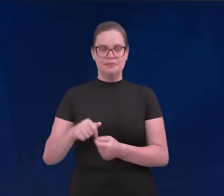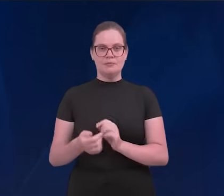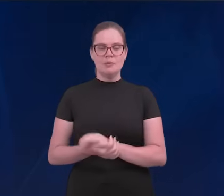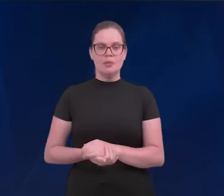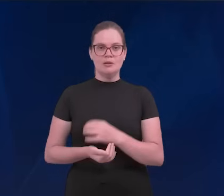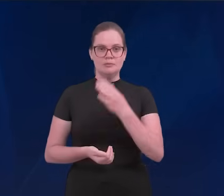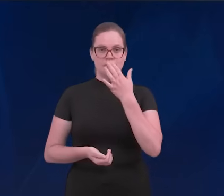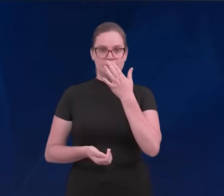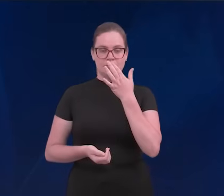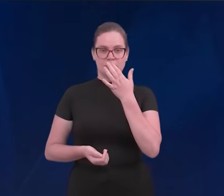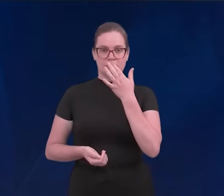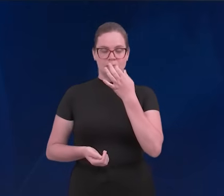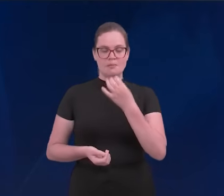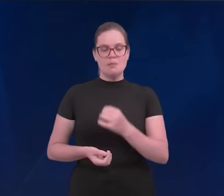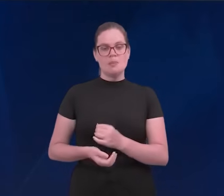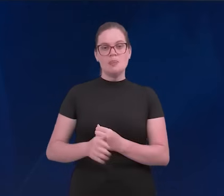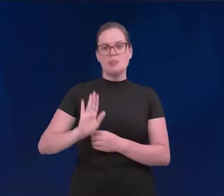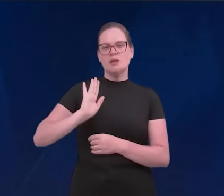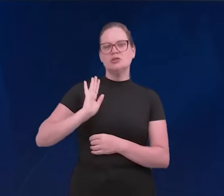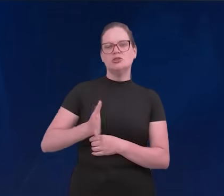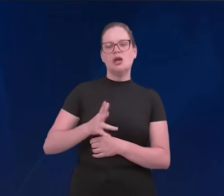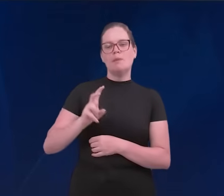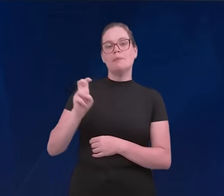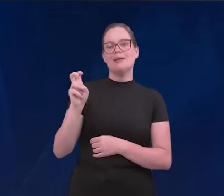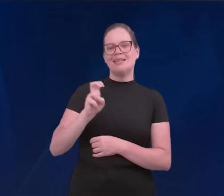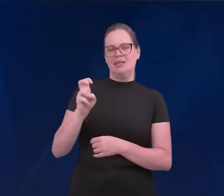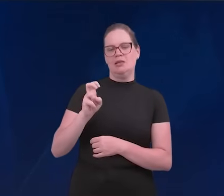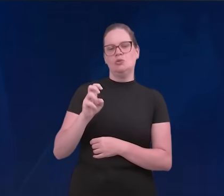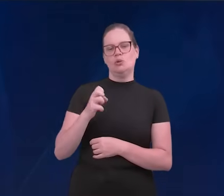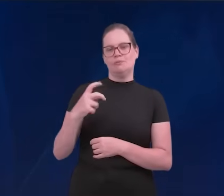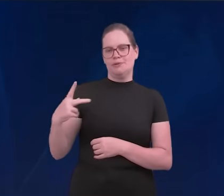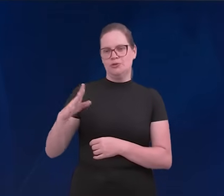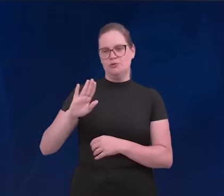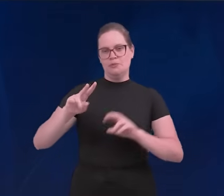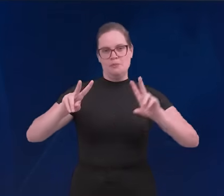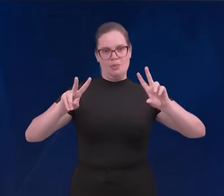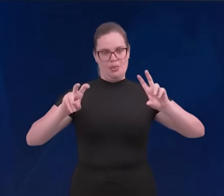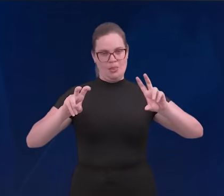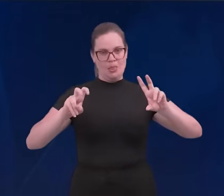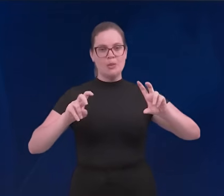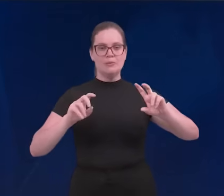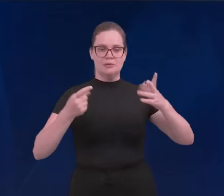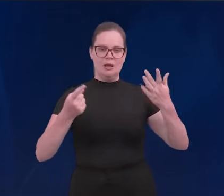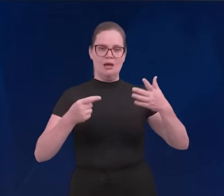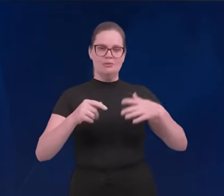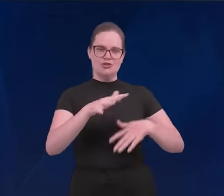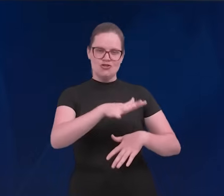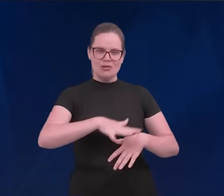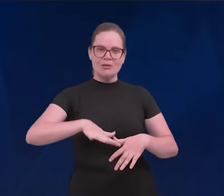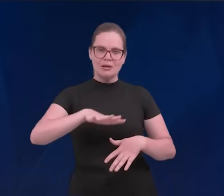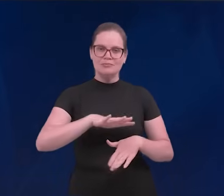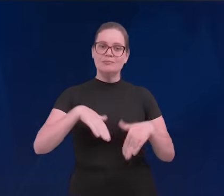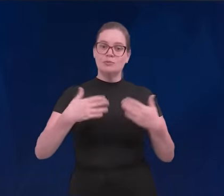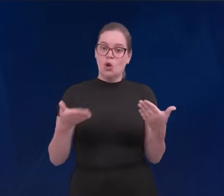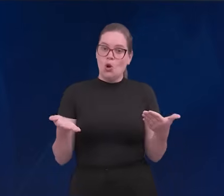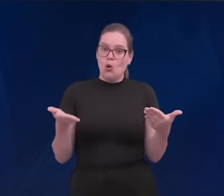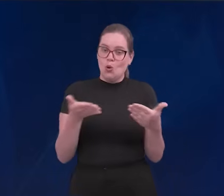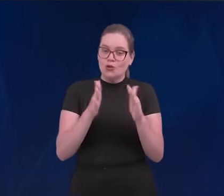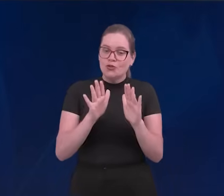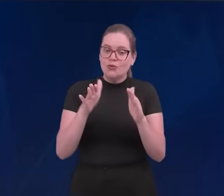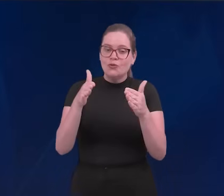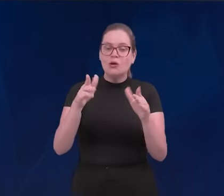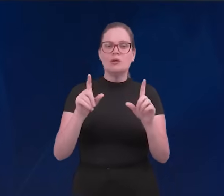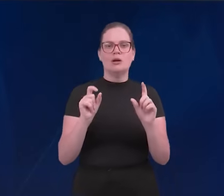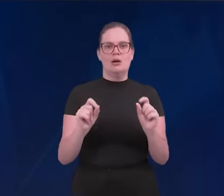quinto episódio do nosso estudo, falaremos sobre o tema do Ribeiro de Zered até